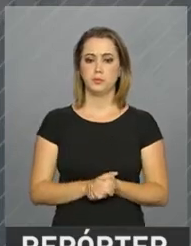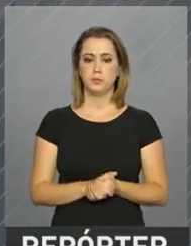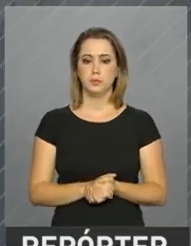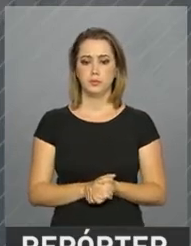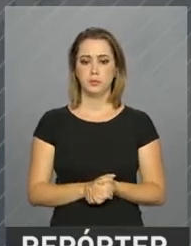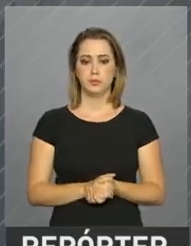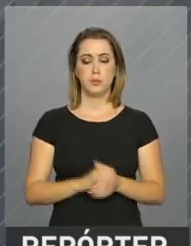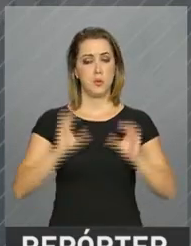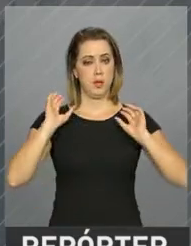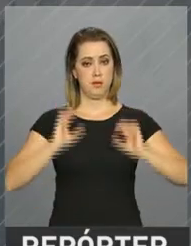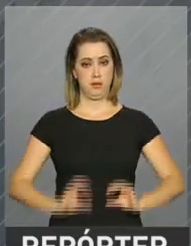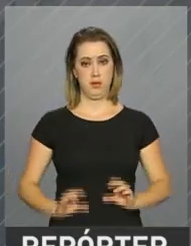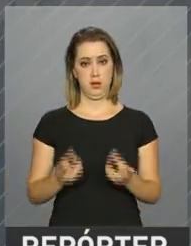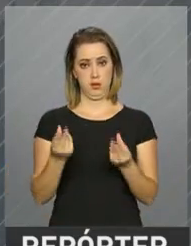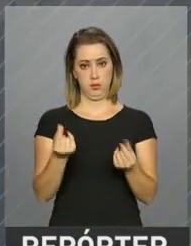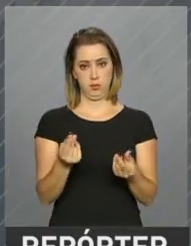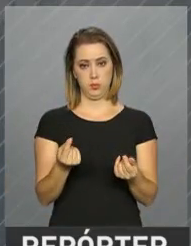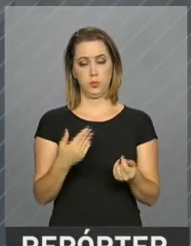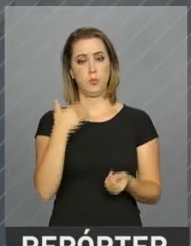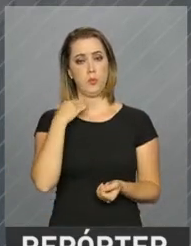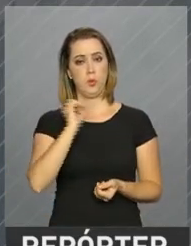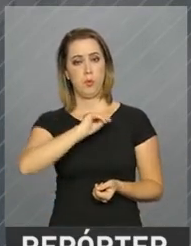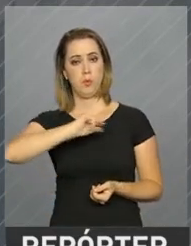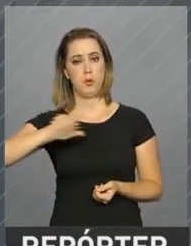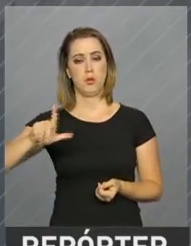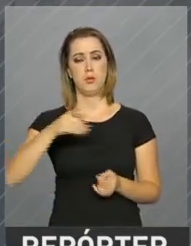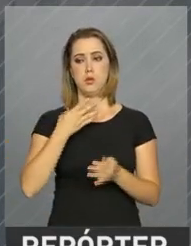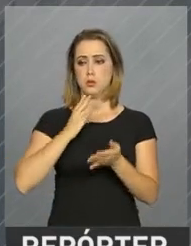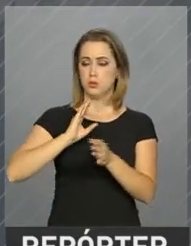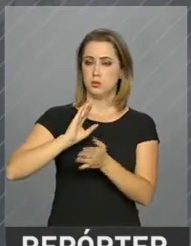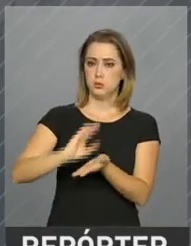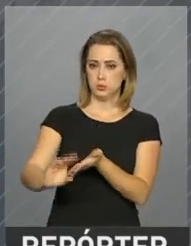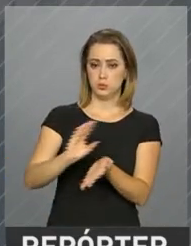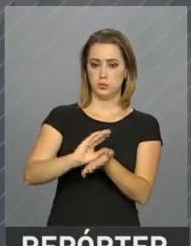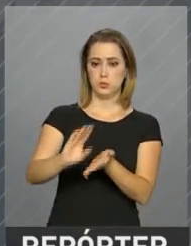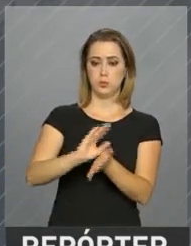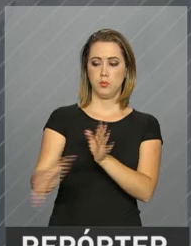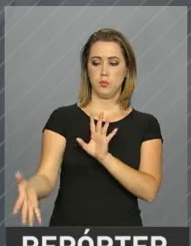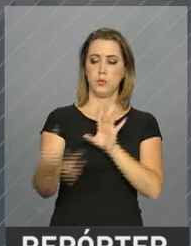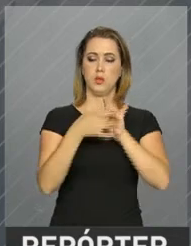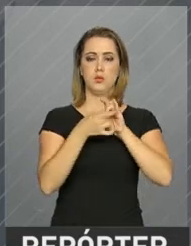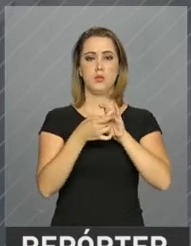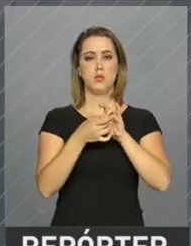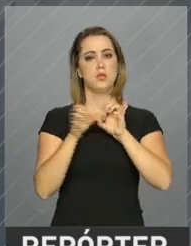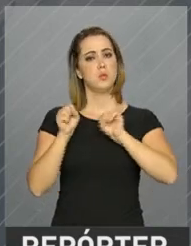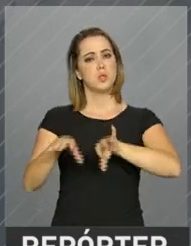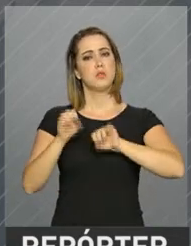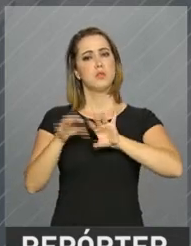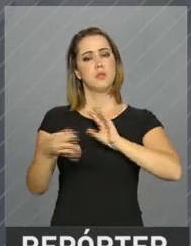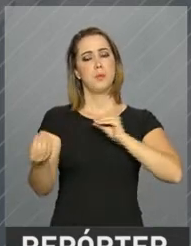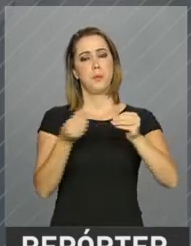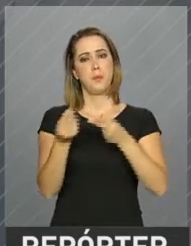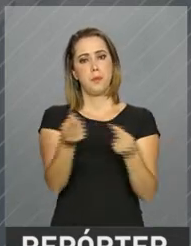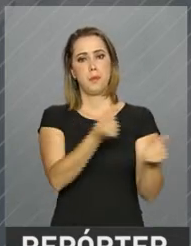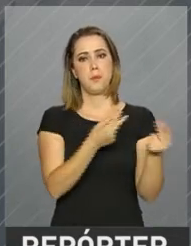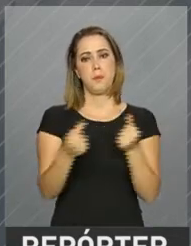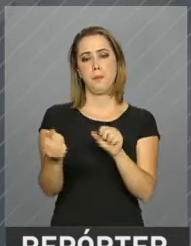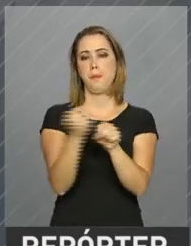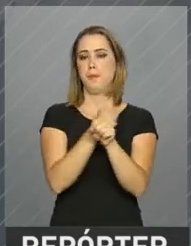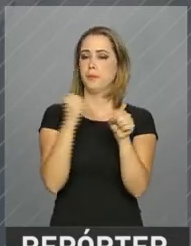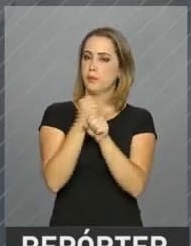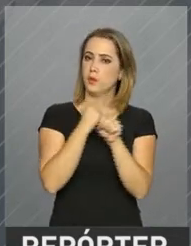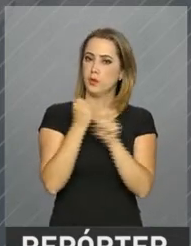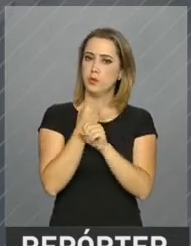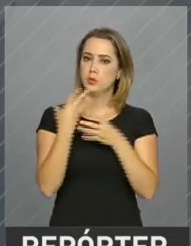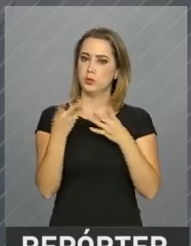cidadania financeira o banco central vai investir em parcerias para melhorar a educação financeira do cidadão construir ações para a